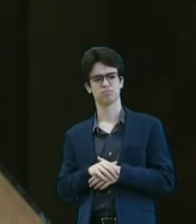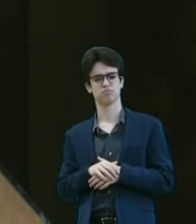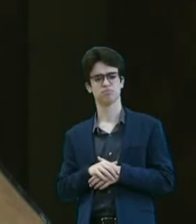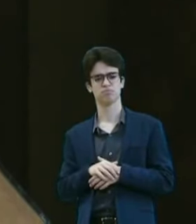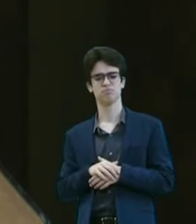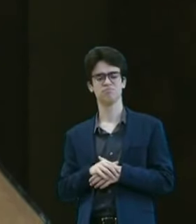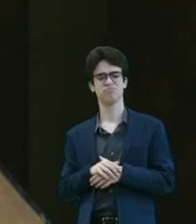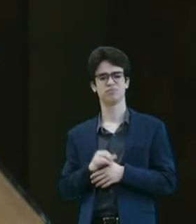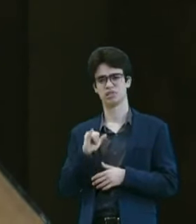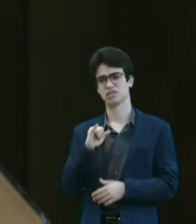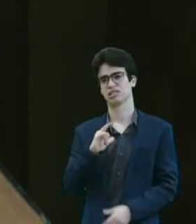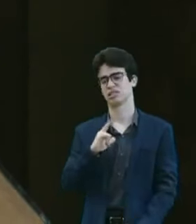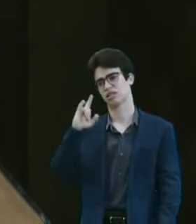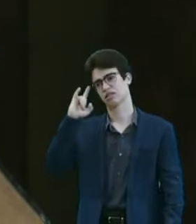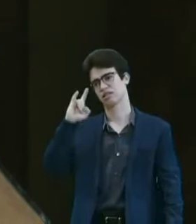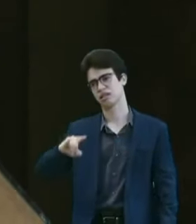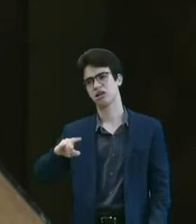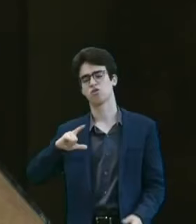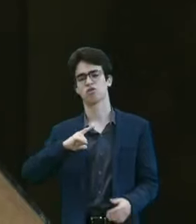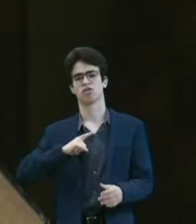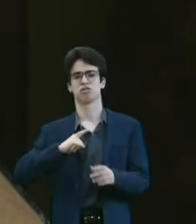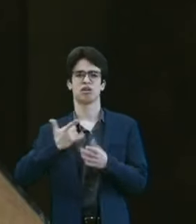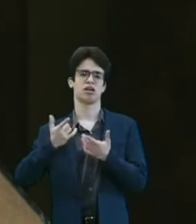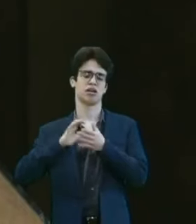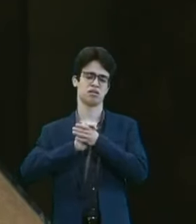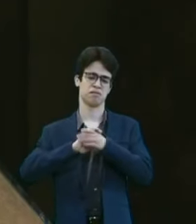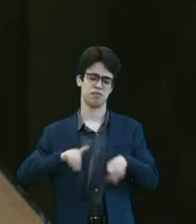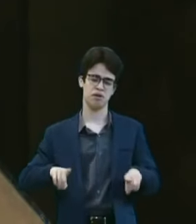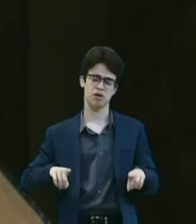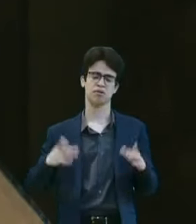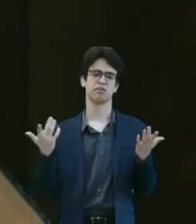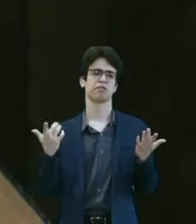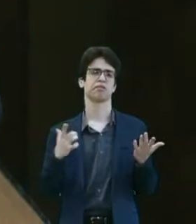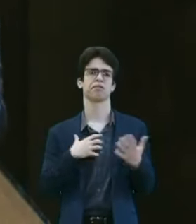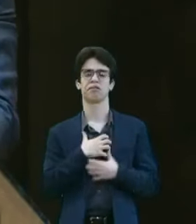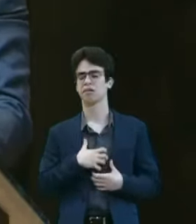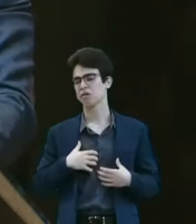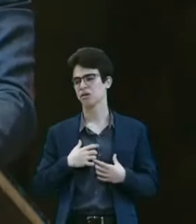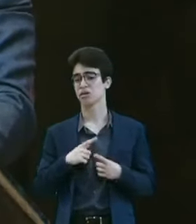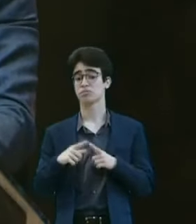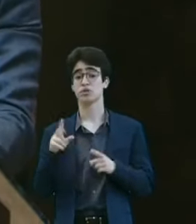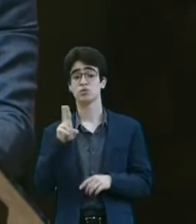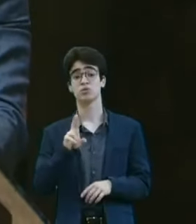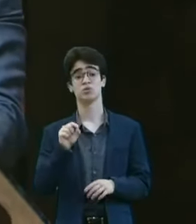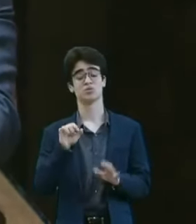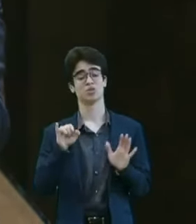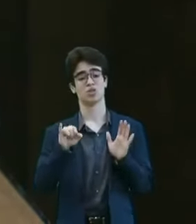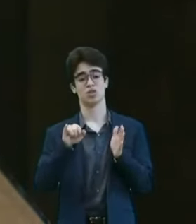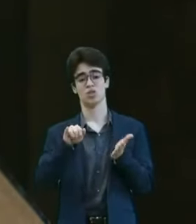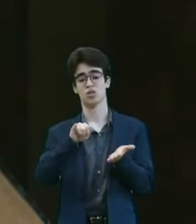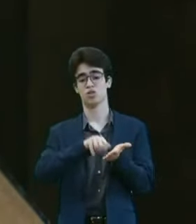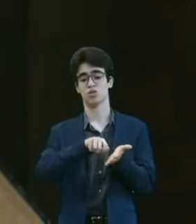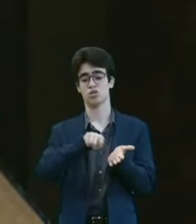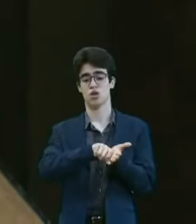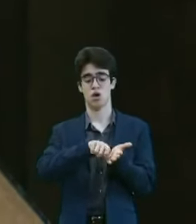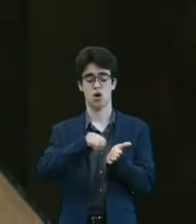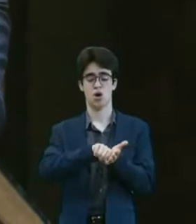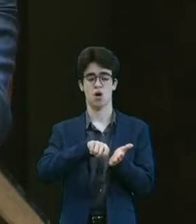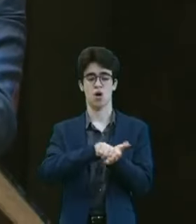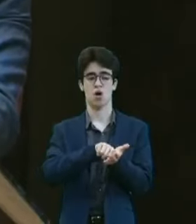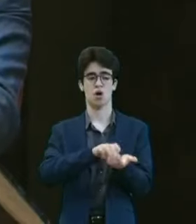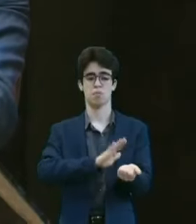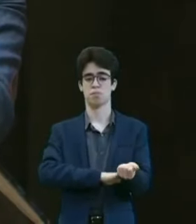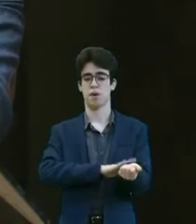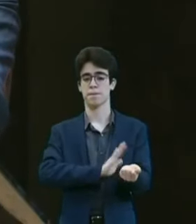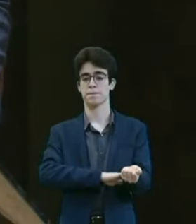É uma traição, é um divórcio, é um machucado. E aí o que eles fazem? Começam a usar drogas. Começam a andar